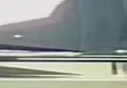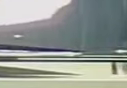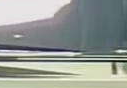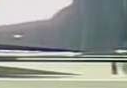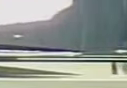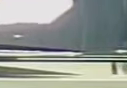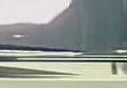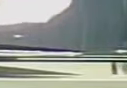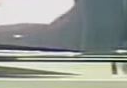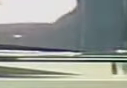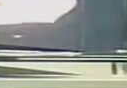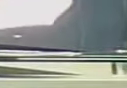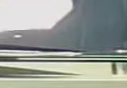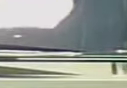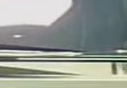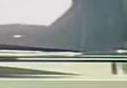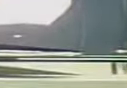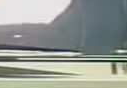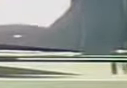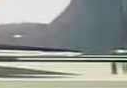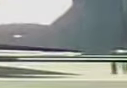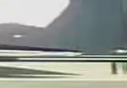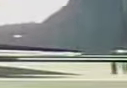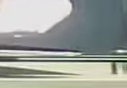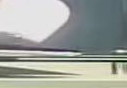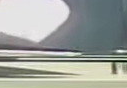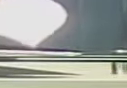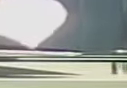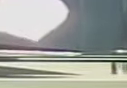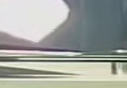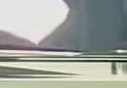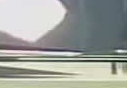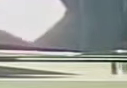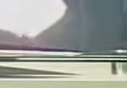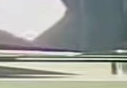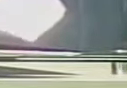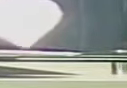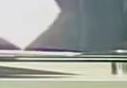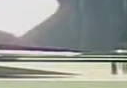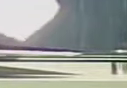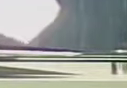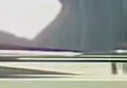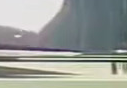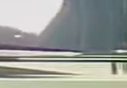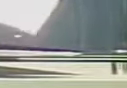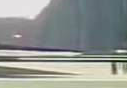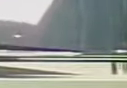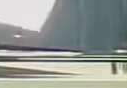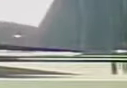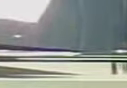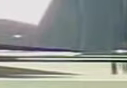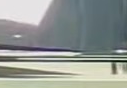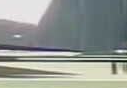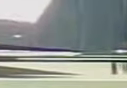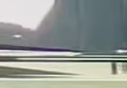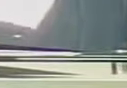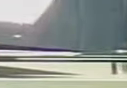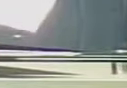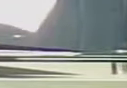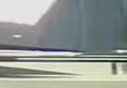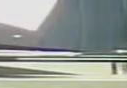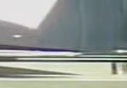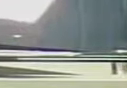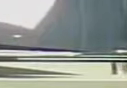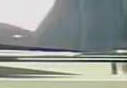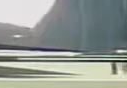tenho certeza que ele diz isso de boa fé, mas enganado por quem está levando informações a ele sobre